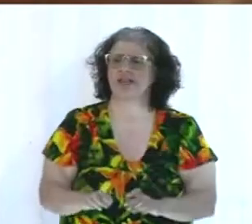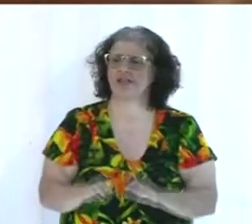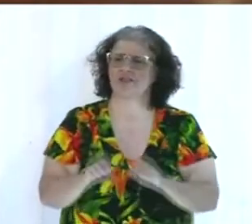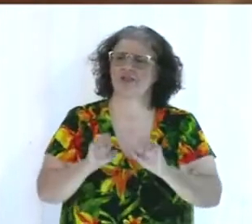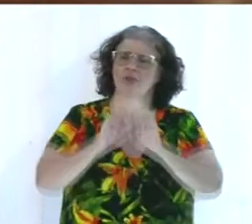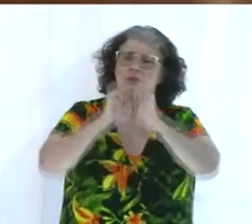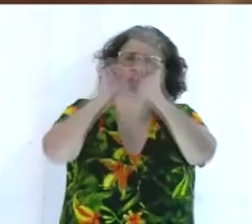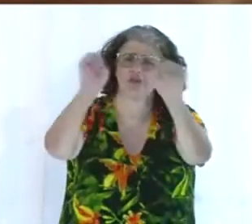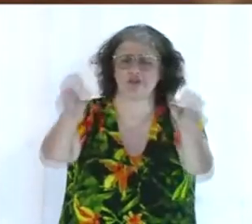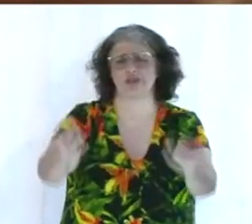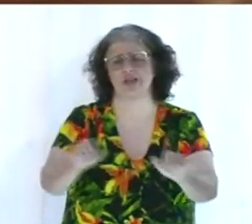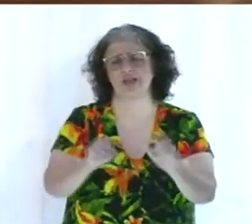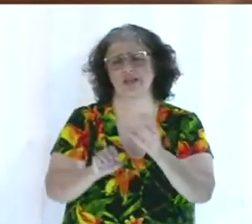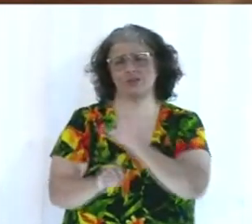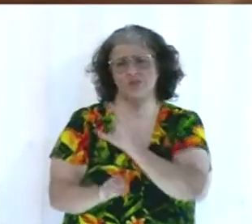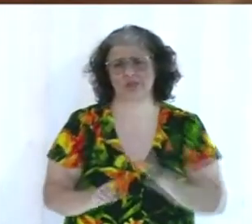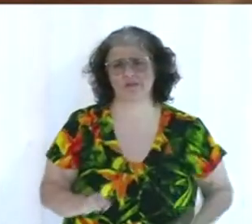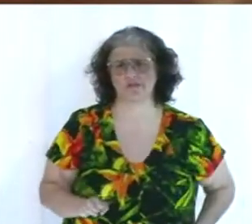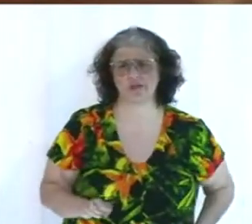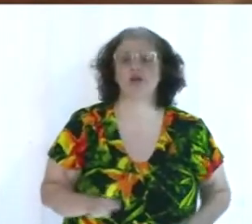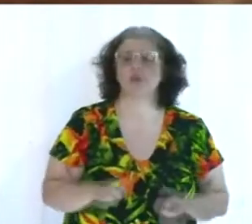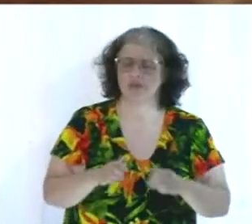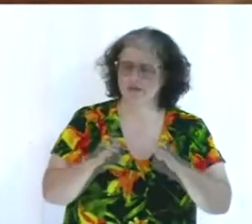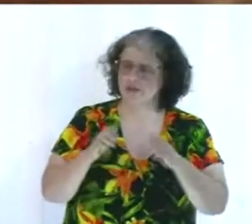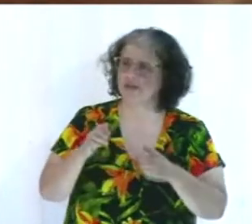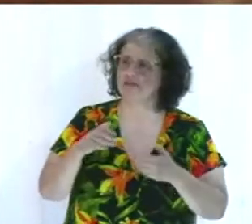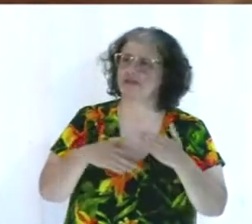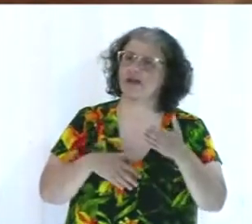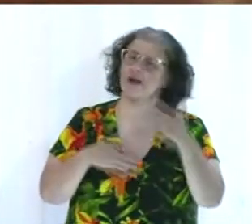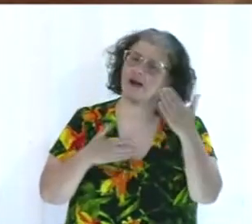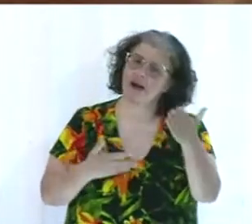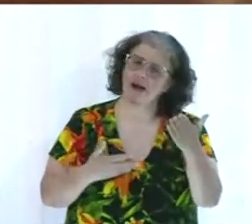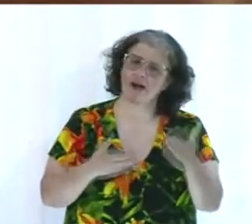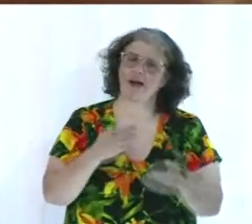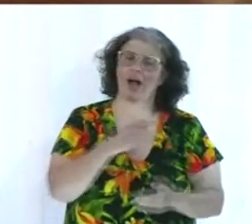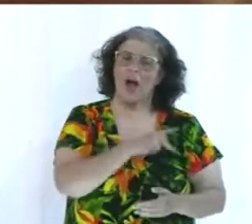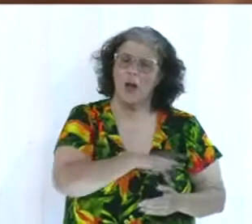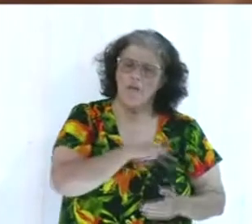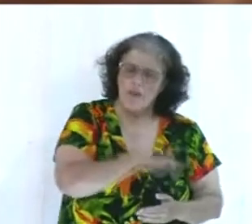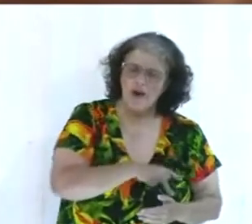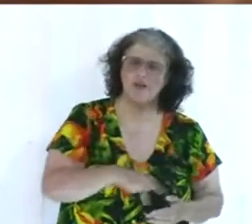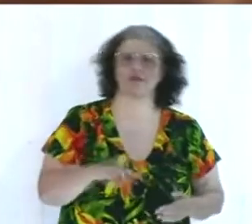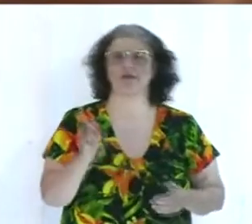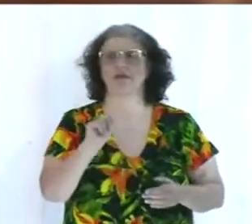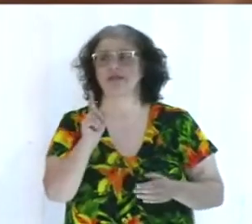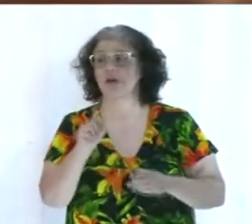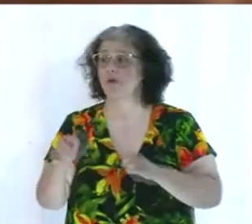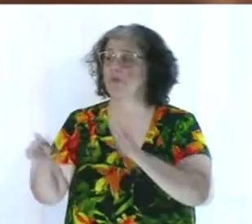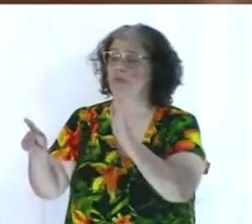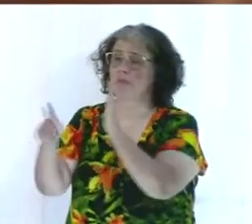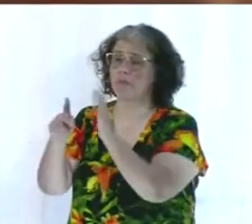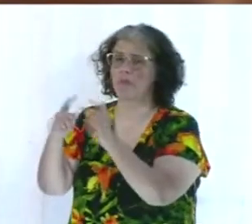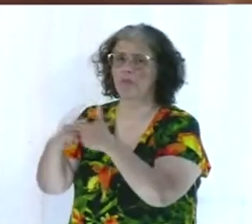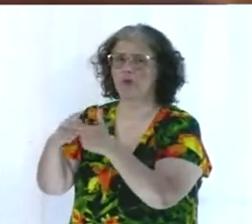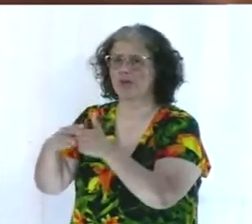começa a fazer a sua saudação, e ele começa a dizer que ele é apóstolo não da parte de homens, nem por intermédio de homem algum,